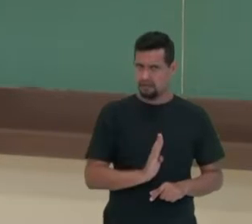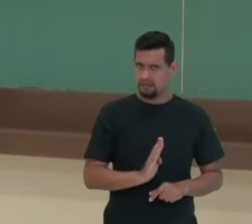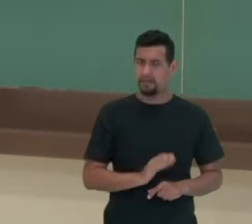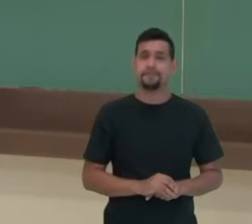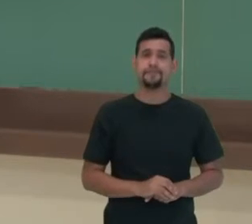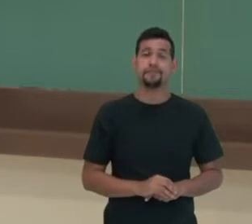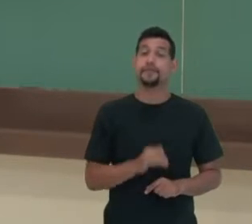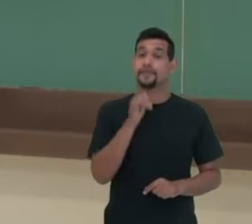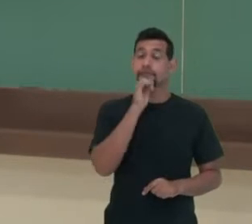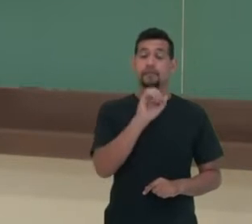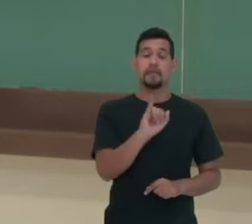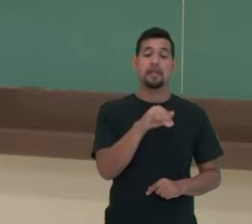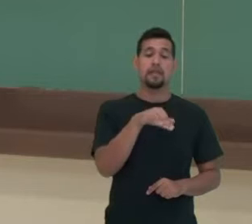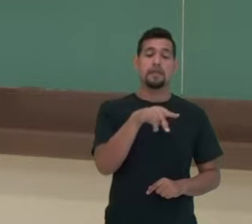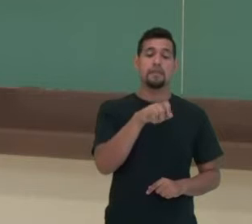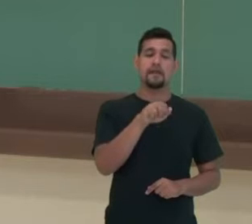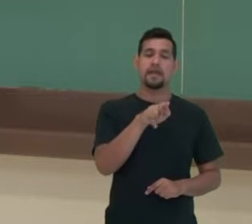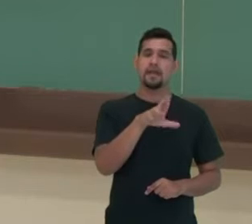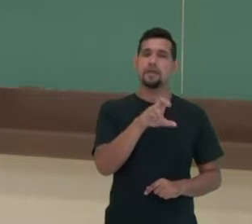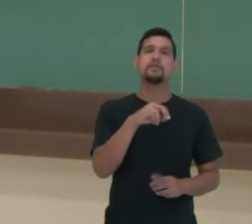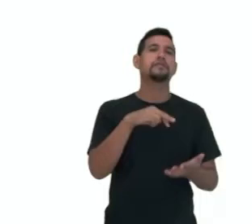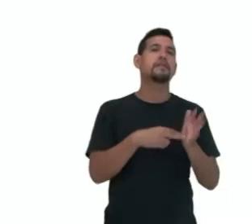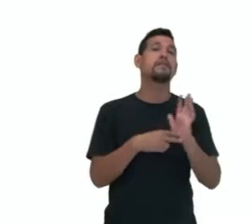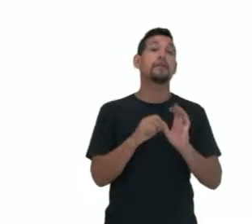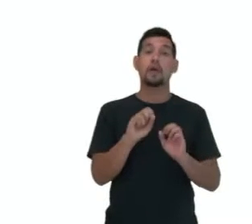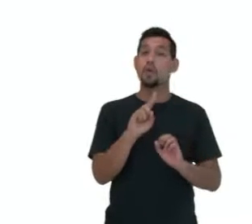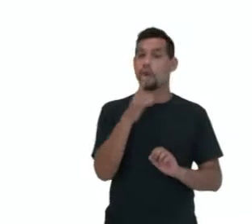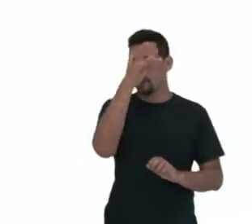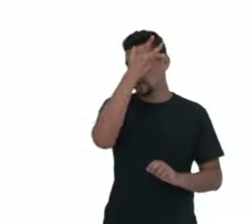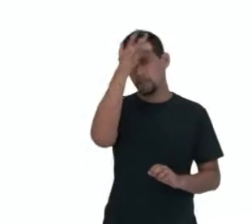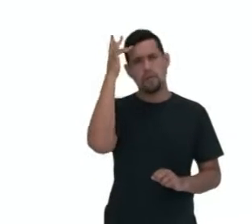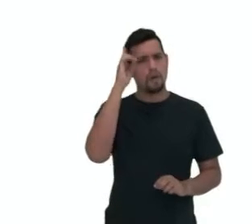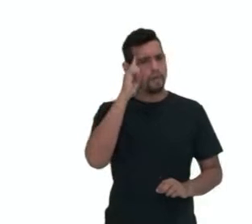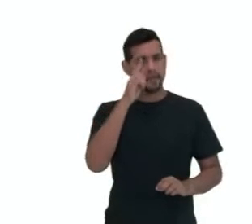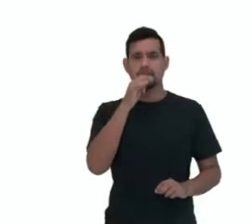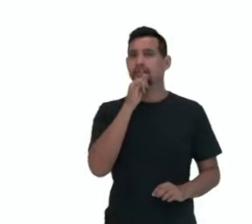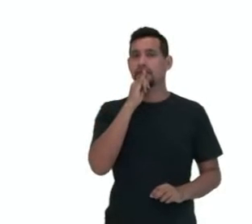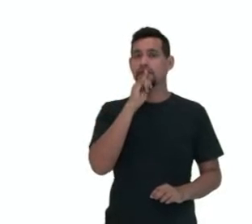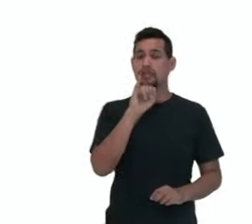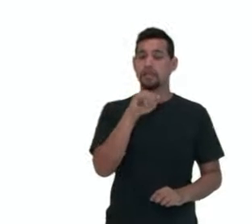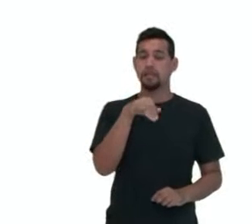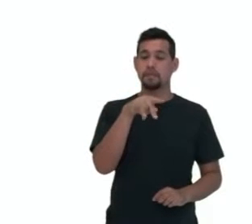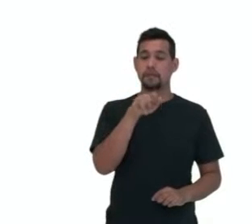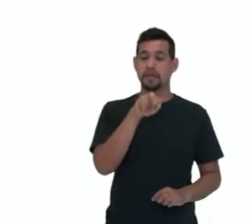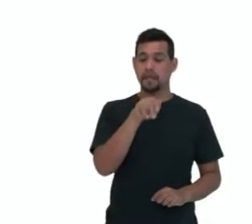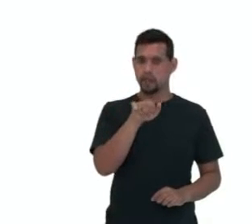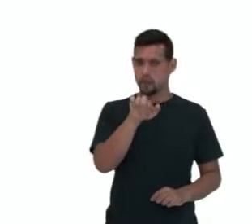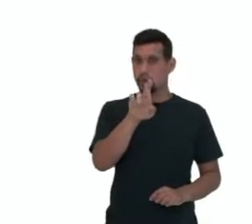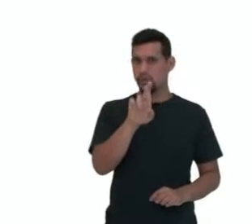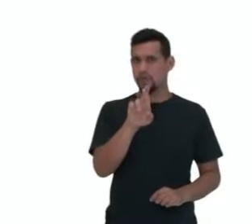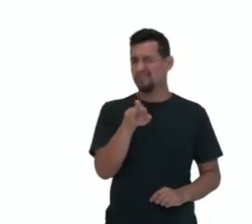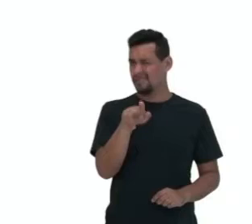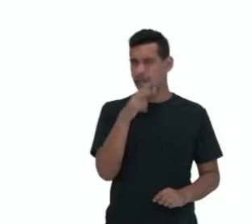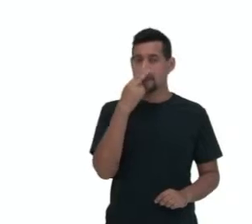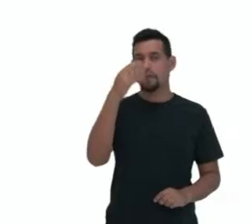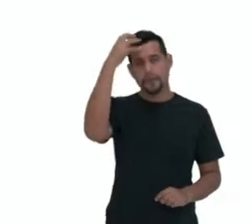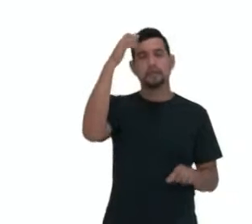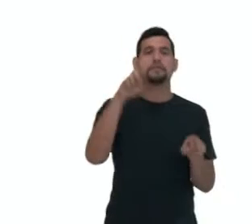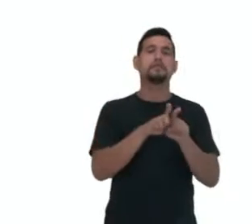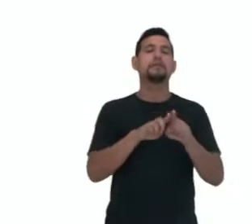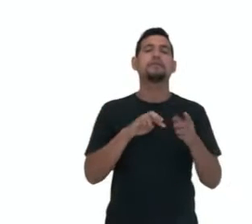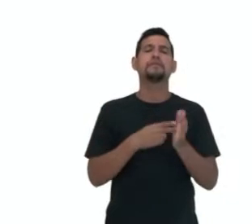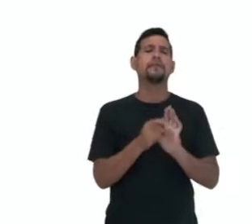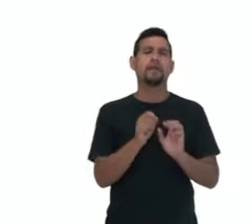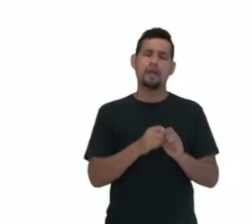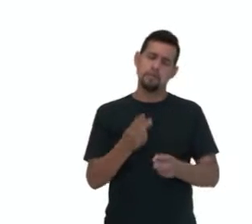Império é uma forma de governo dominado por um único governante, o imperador ou a imperatriz. Em vários momentos da